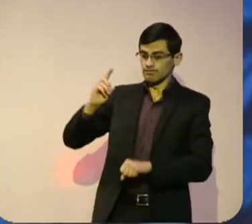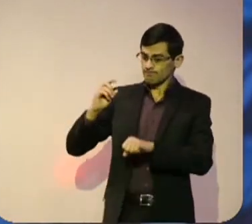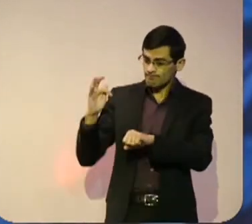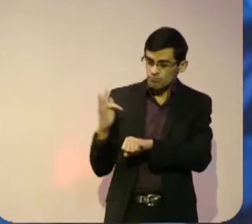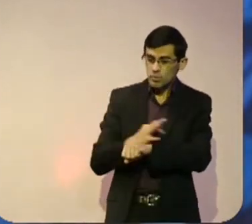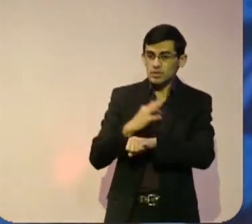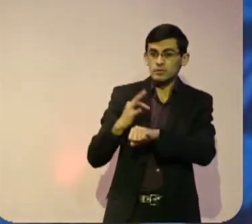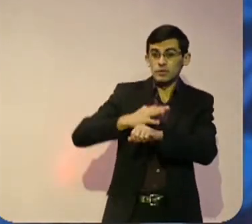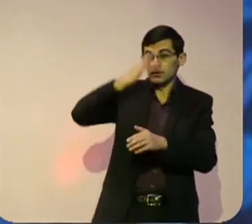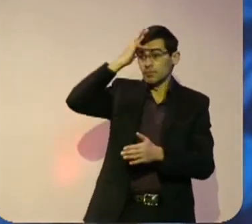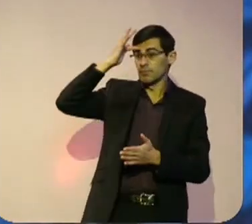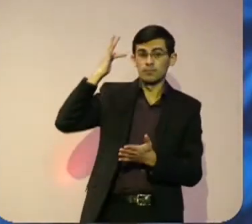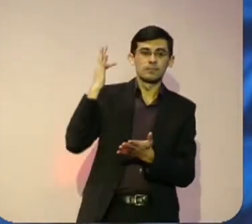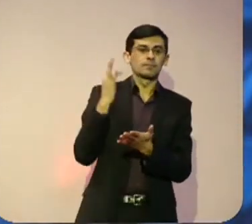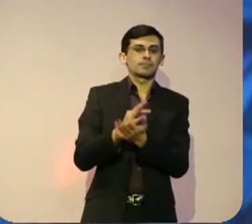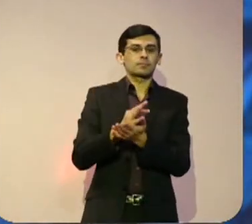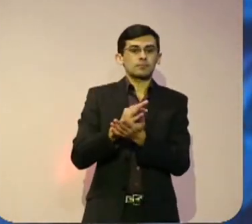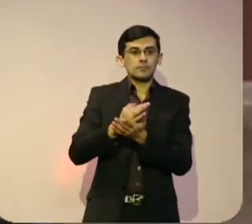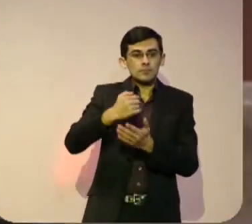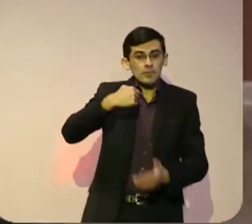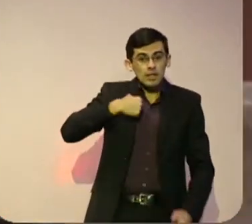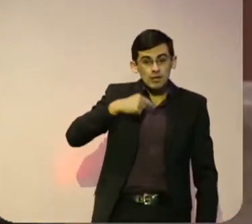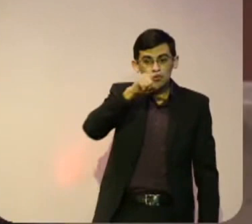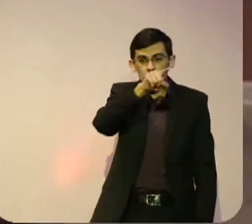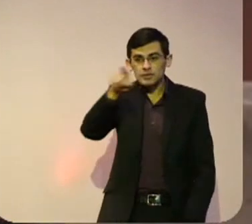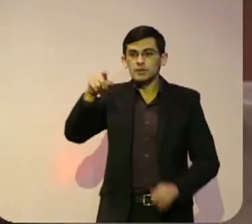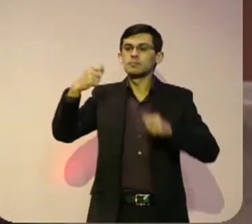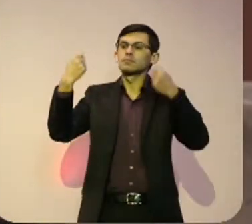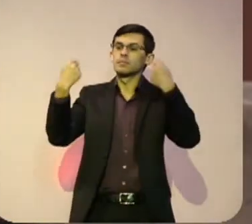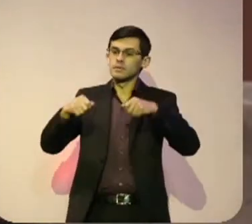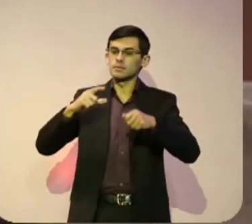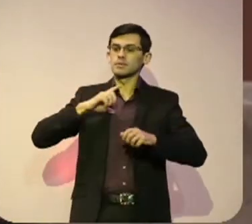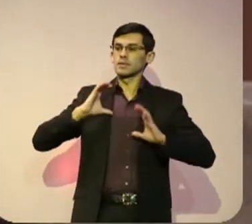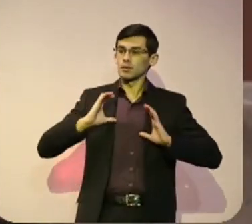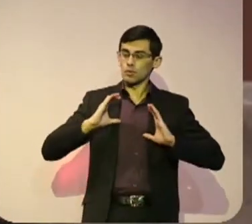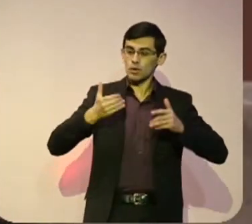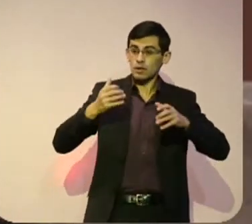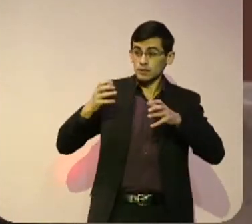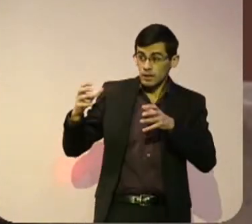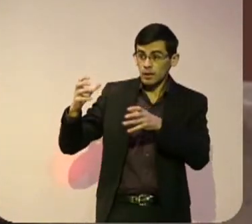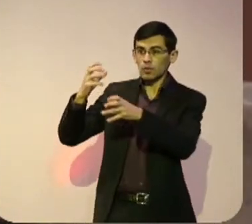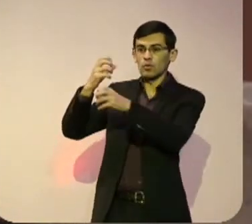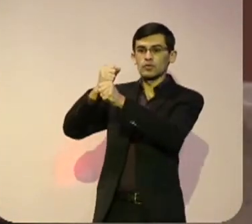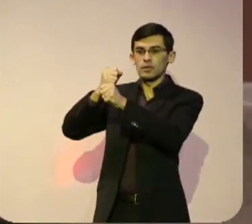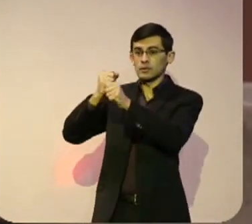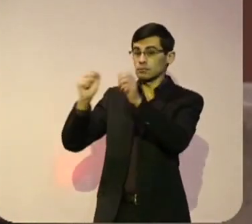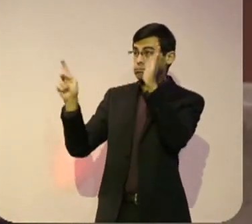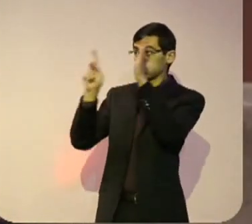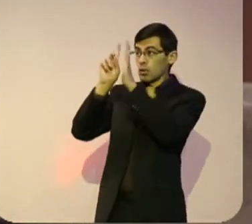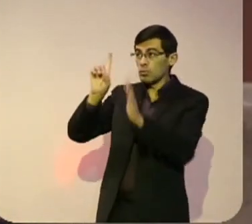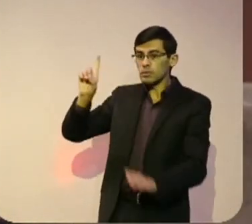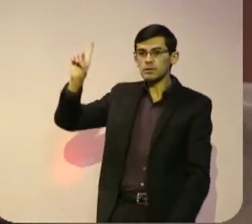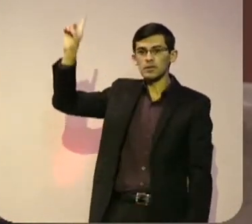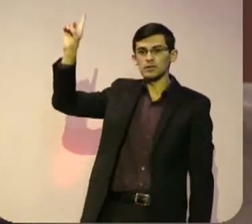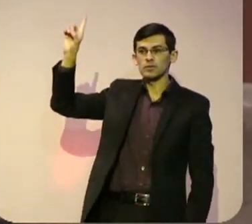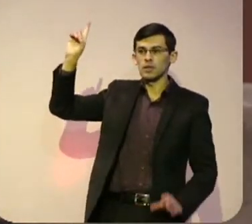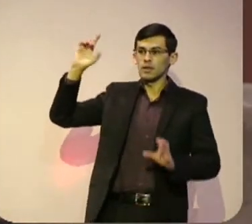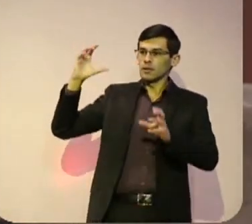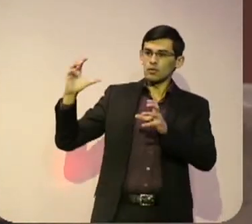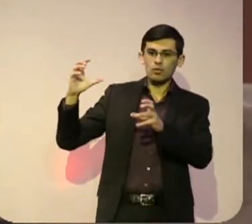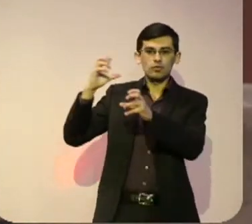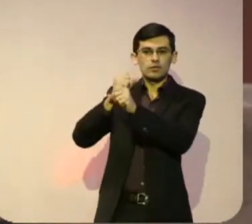fé. Eu e você precisamos ter essa coragem, a confiança no Senhor, uma